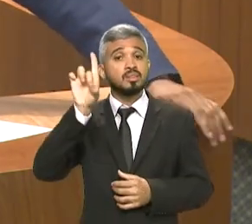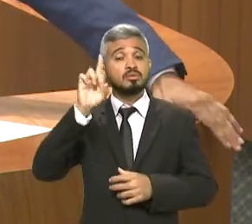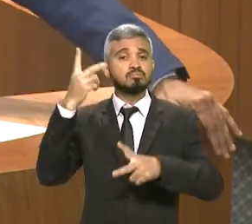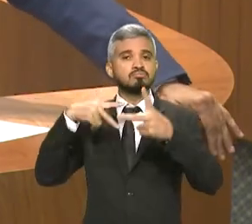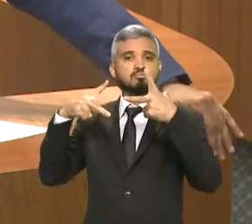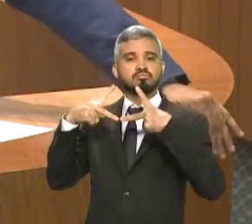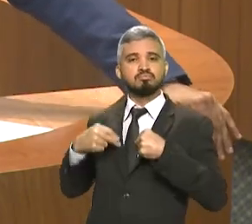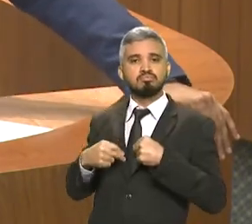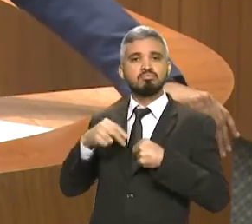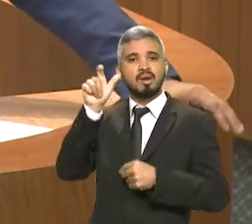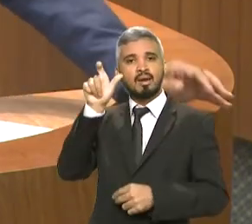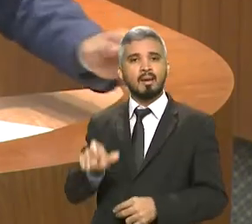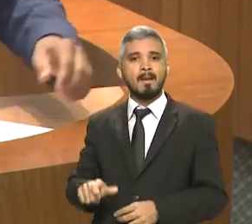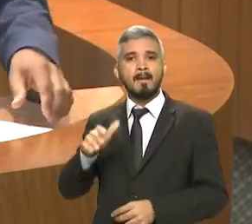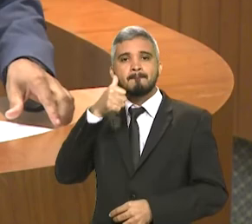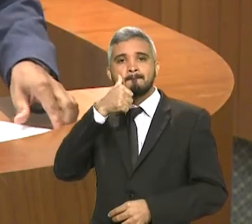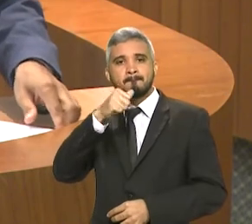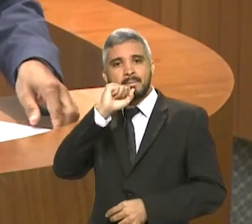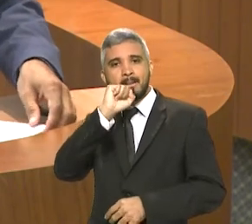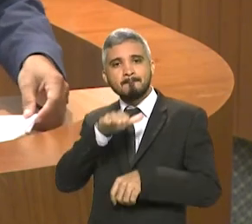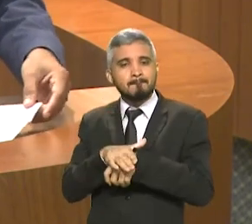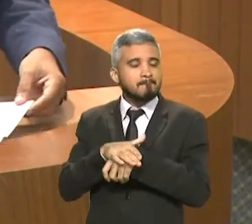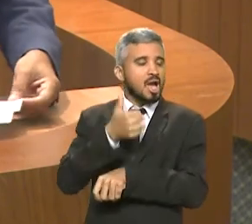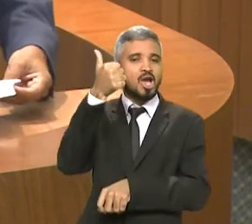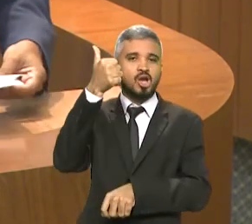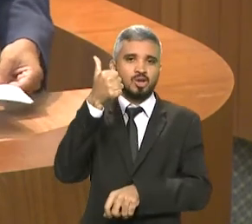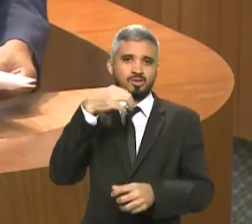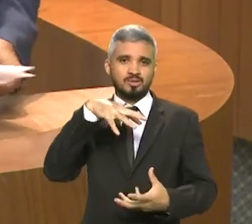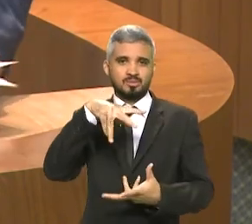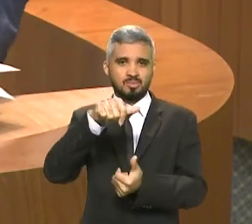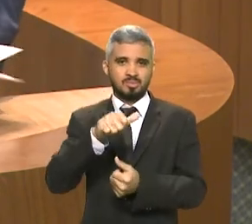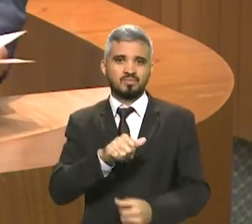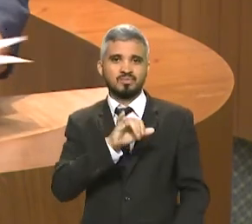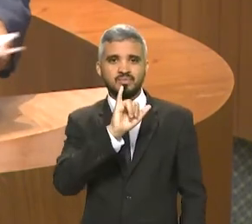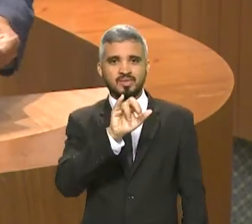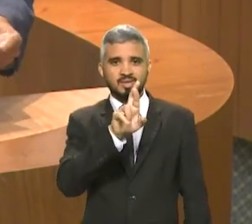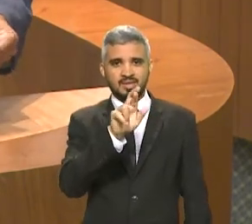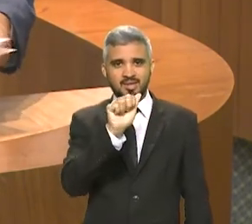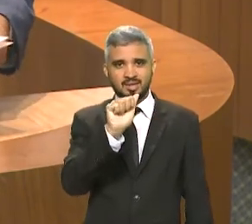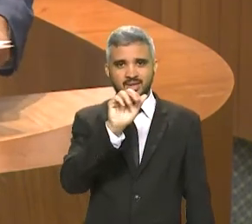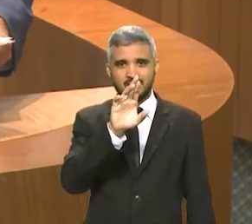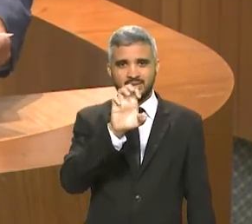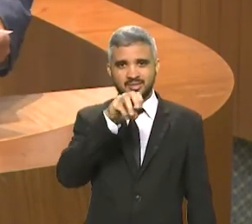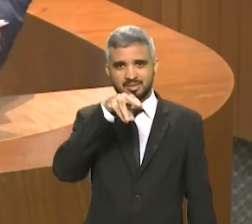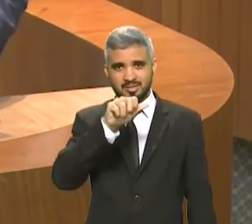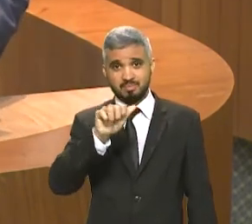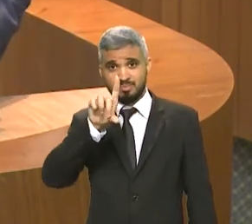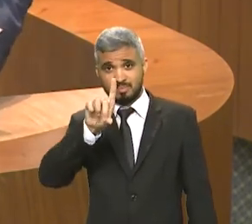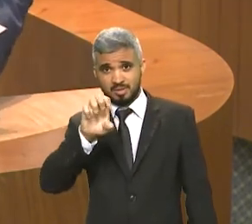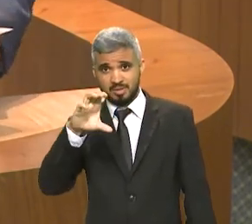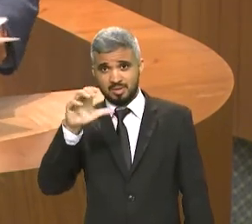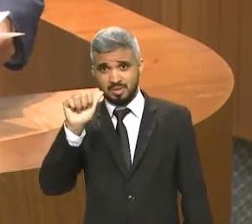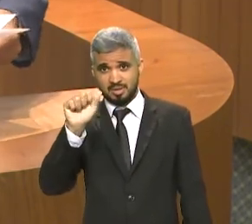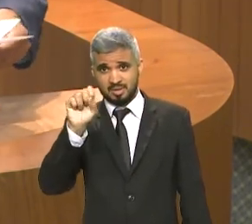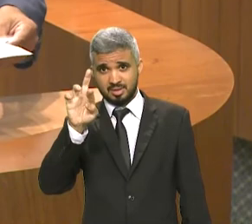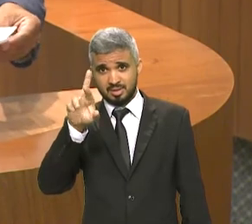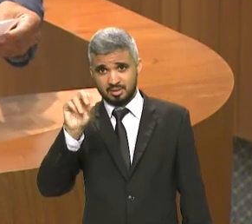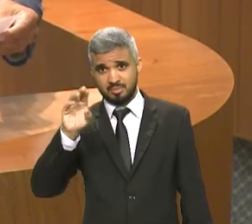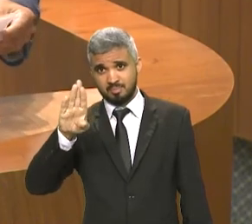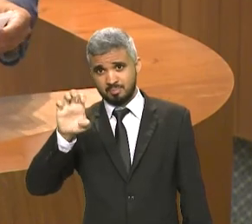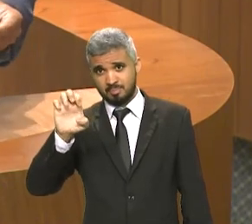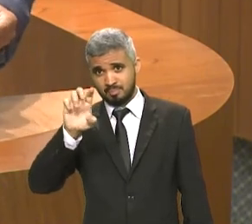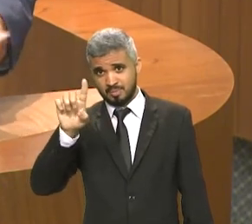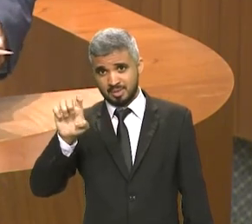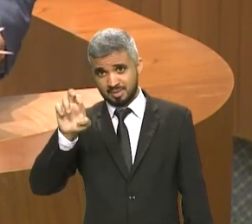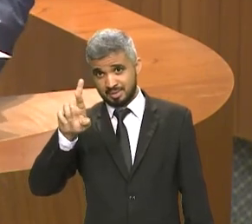mulher do mundo, a melhor mãe do mundo. Iracema de Castro Bezerra, minha mãe, eu te amo. Te amo, te amo de coração.